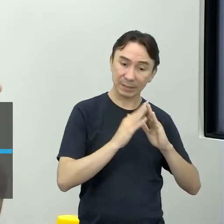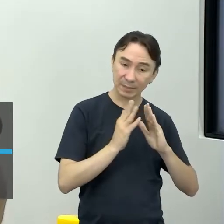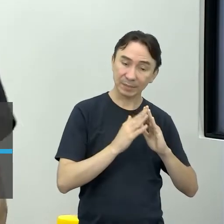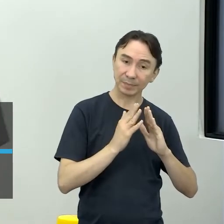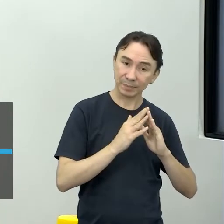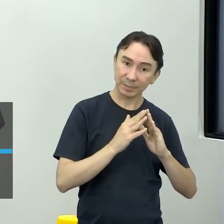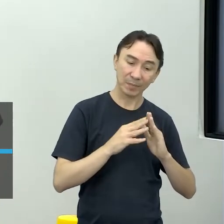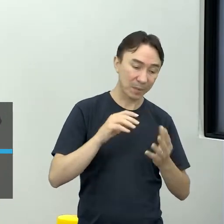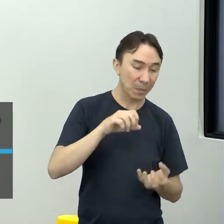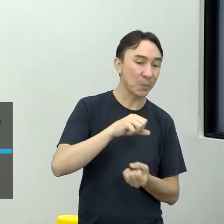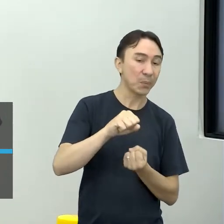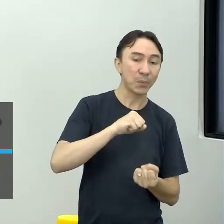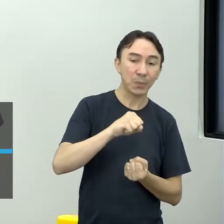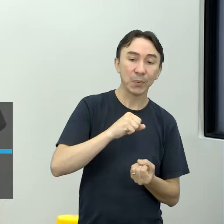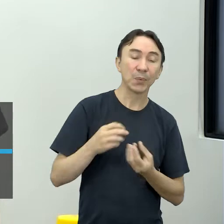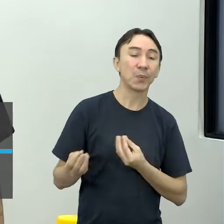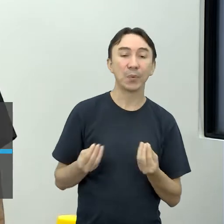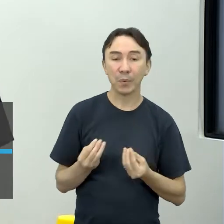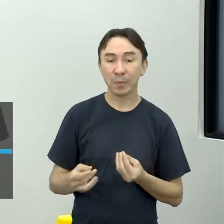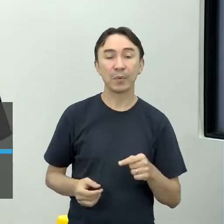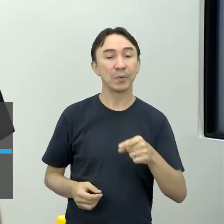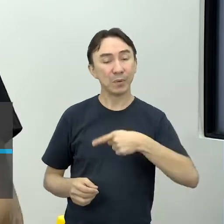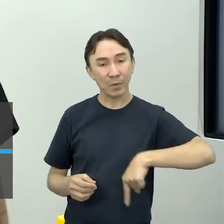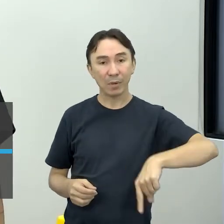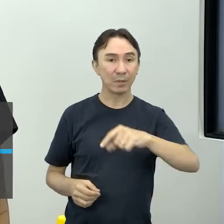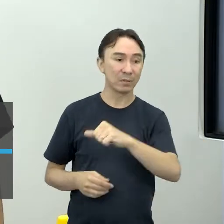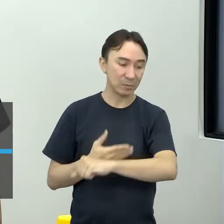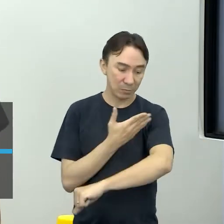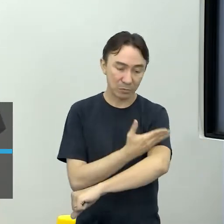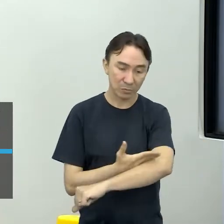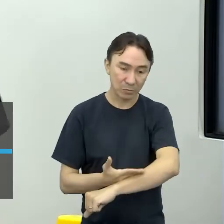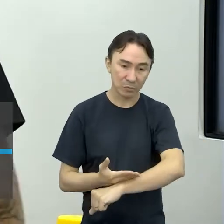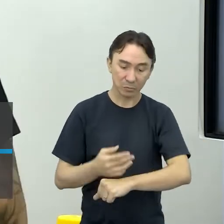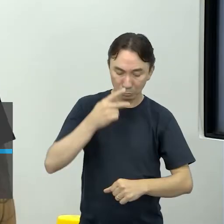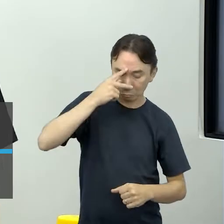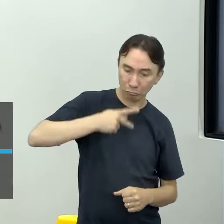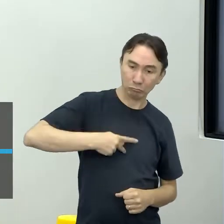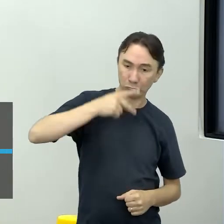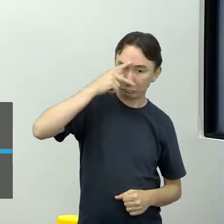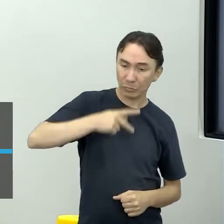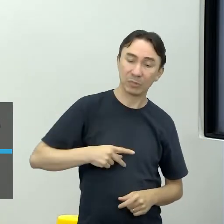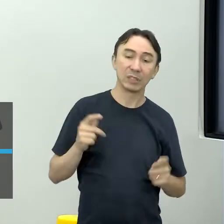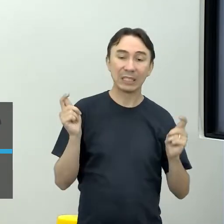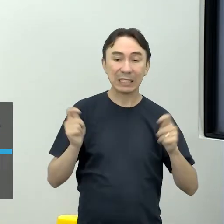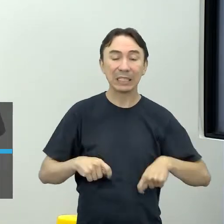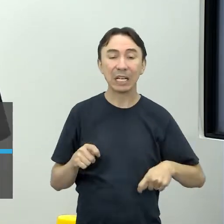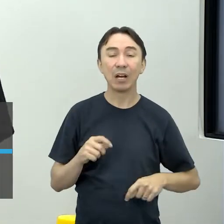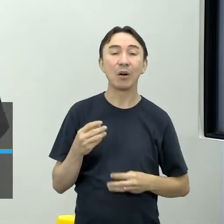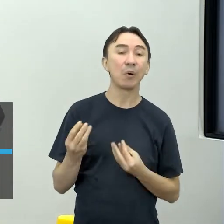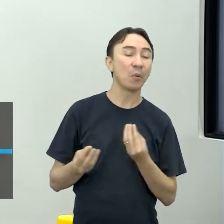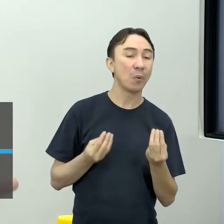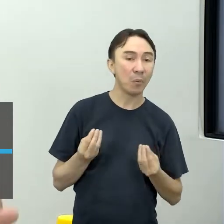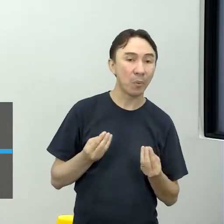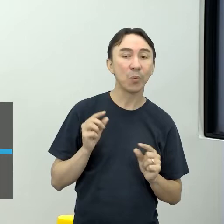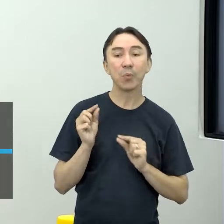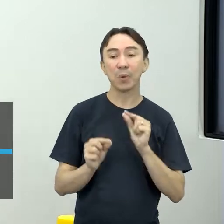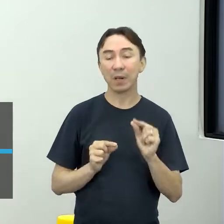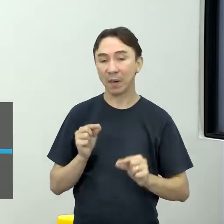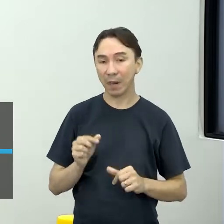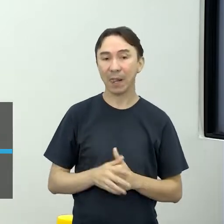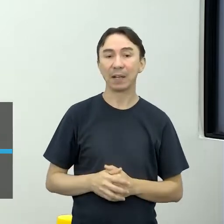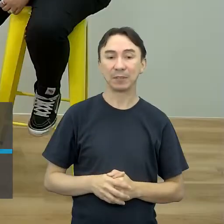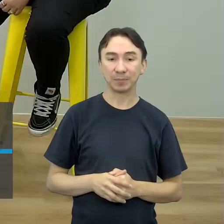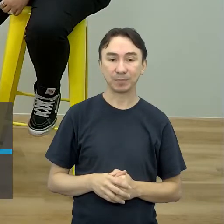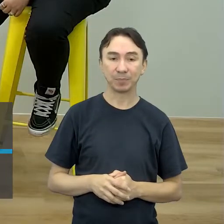pode fazer a nível diário e também a nível individual, o que a gente pode fazer para melhorar o nosso dia a dia e também o mundo, né?